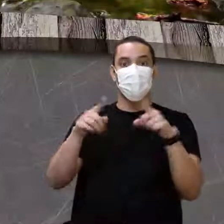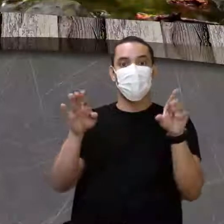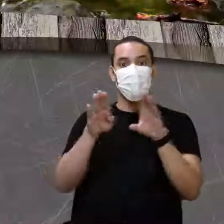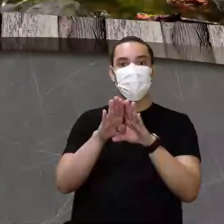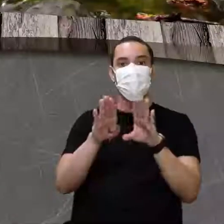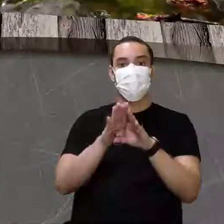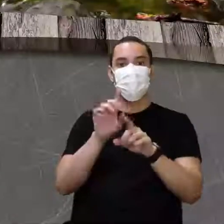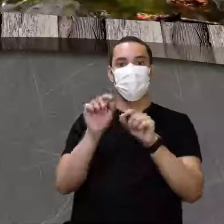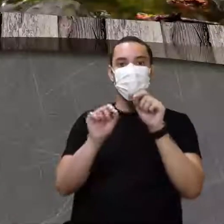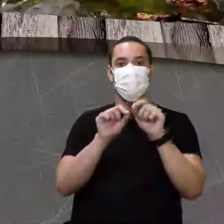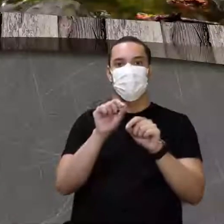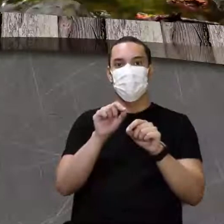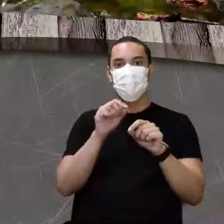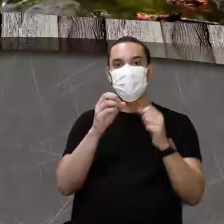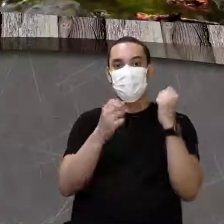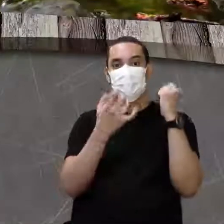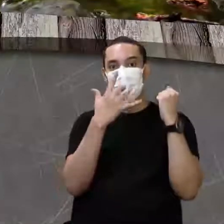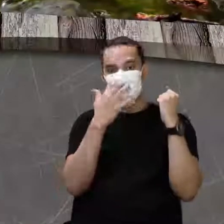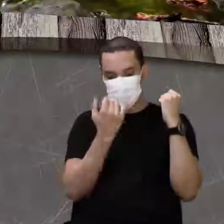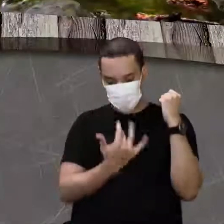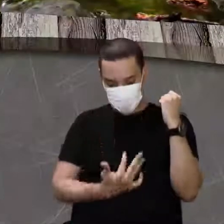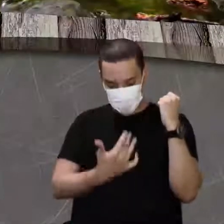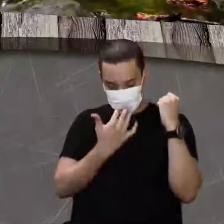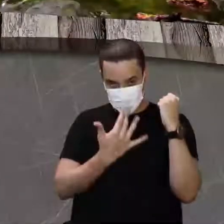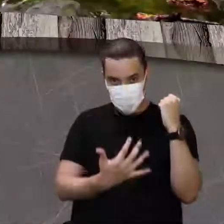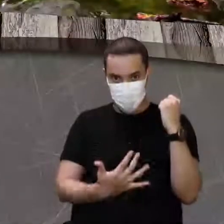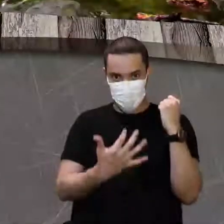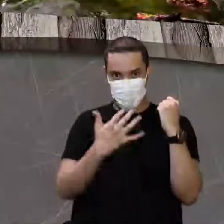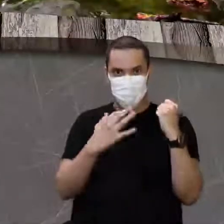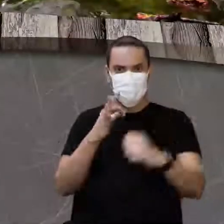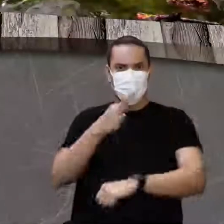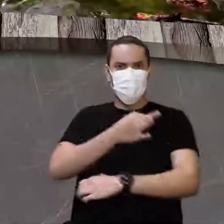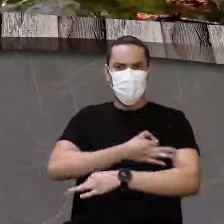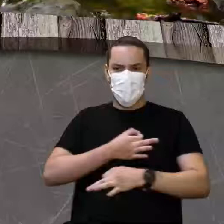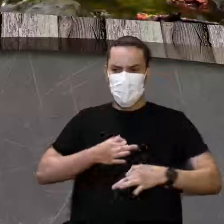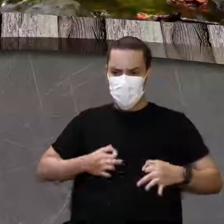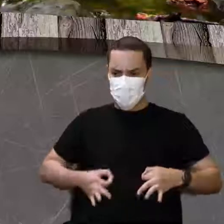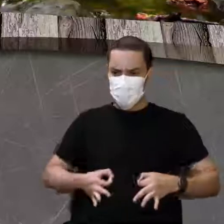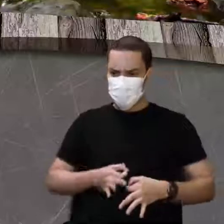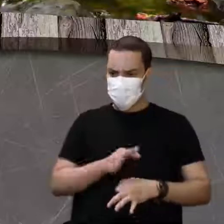E aí a onça passeando, a onça tem uma área de extensão muito grande,